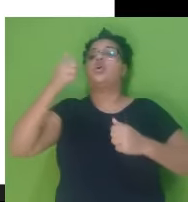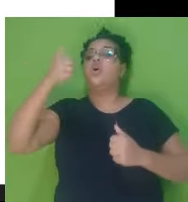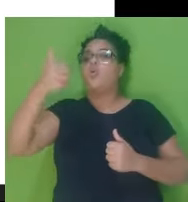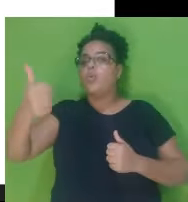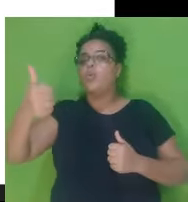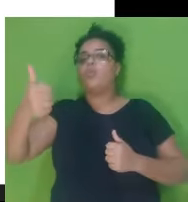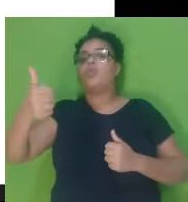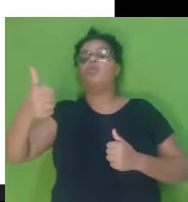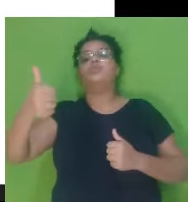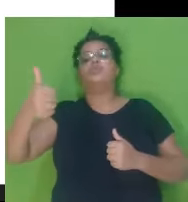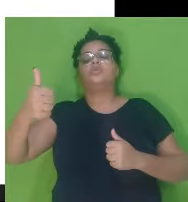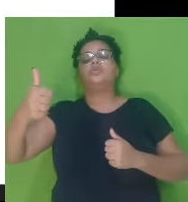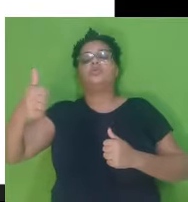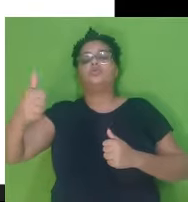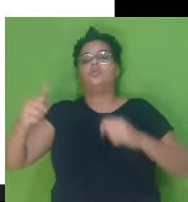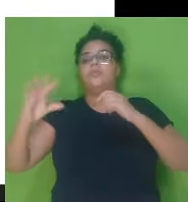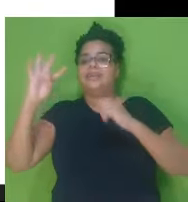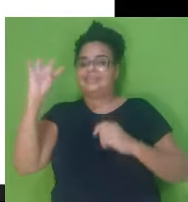2t.